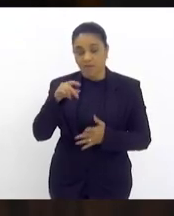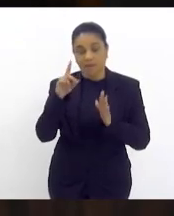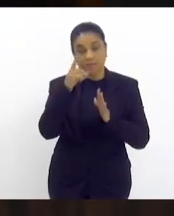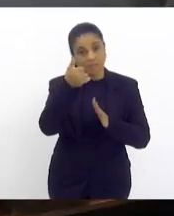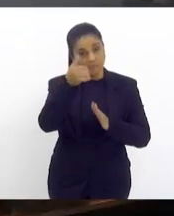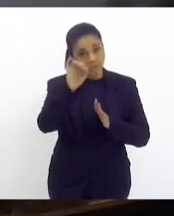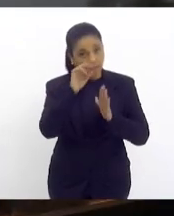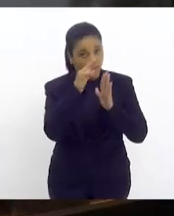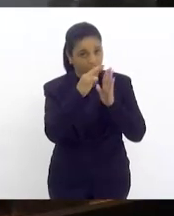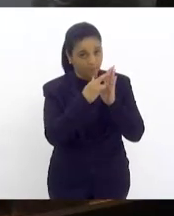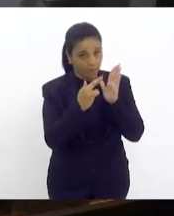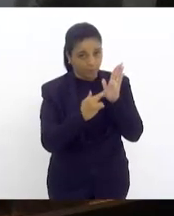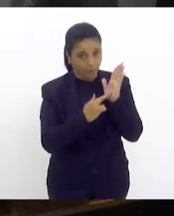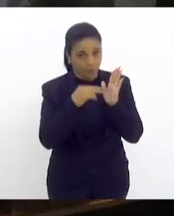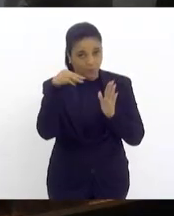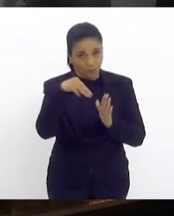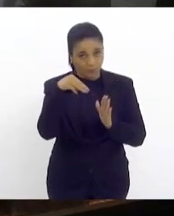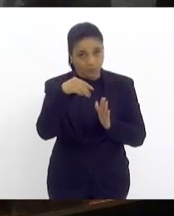minutos